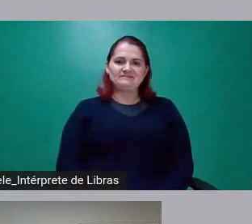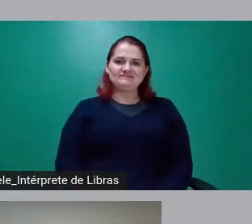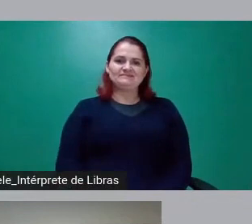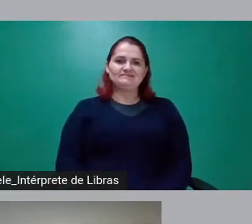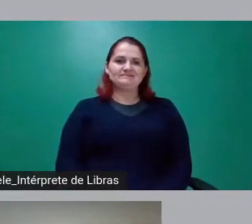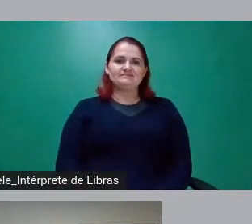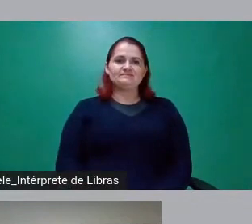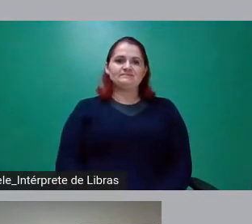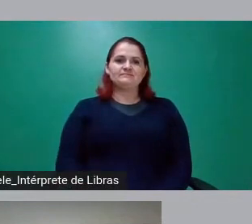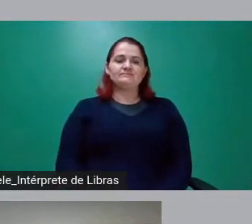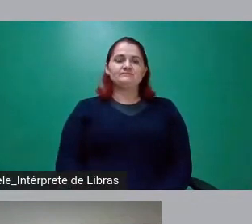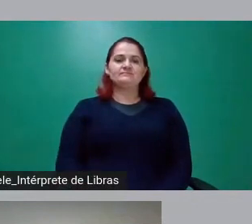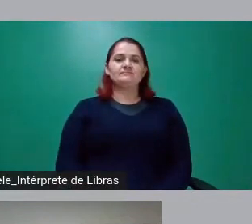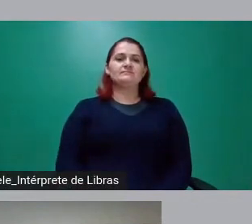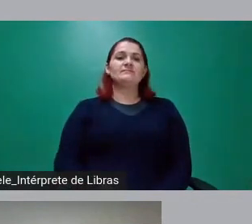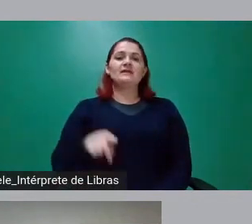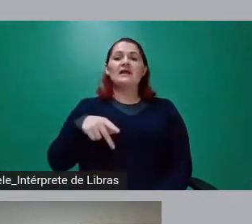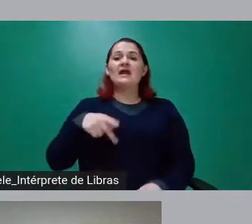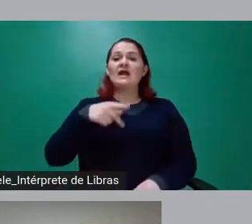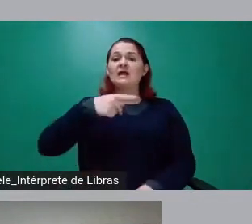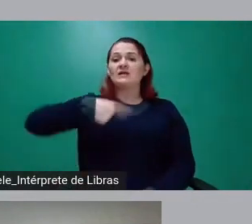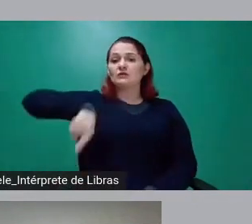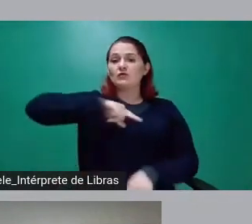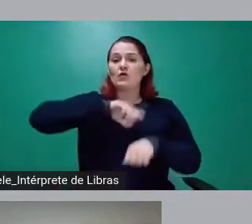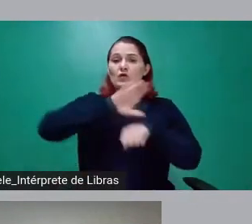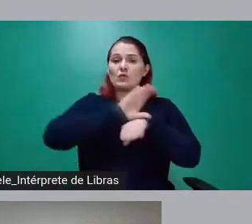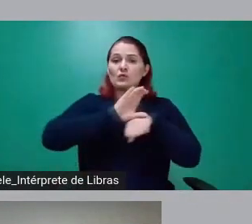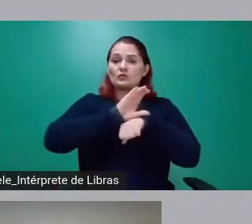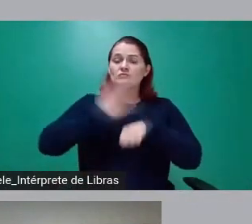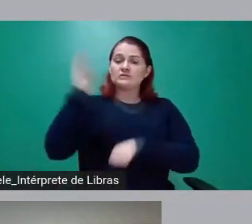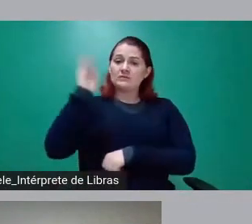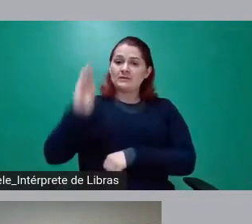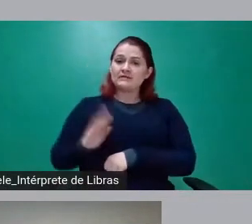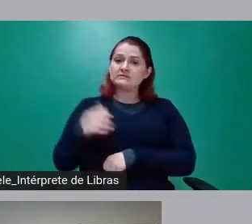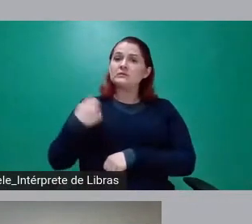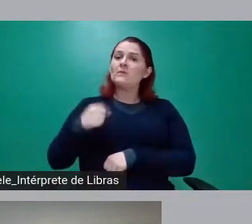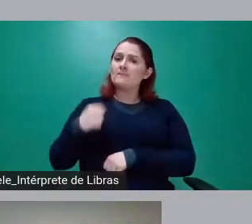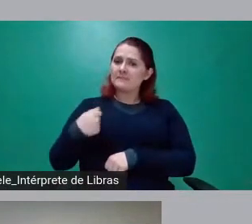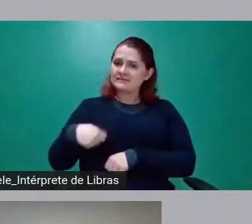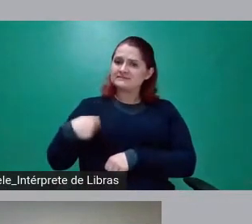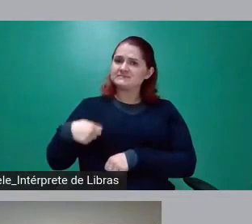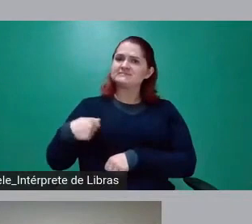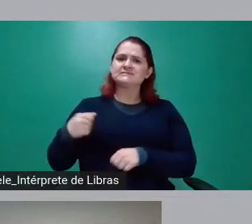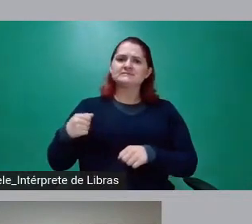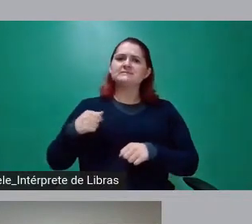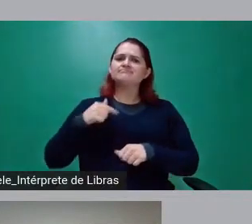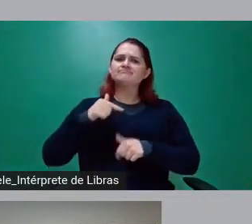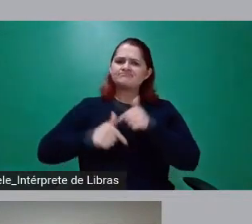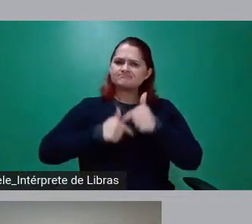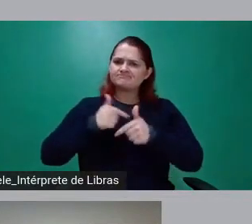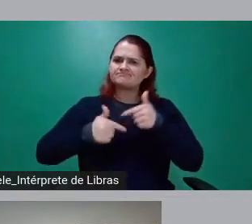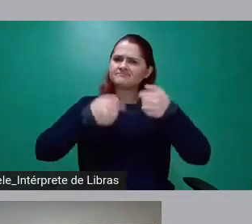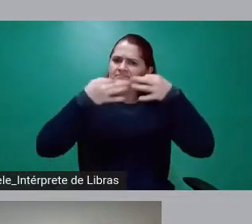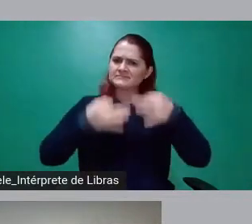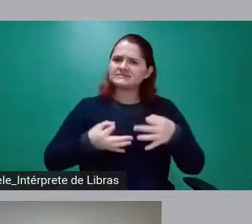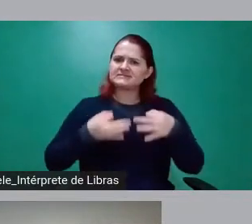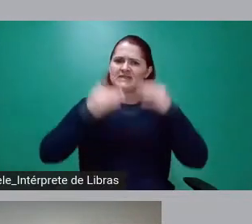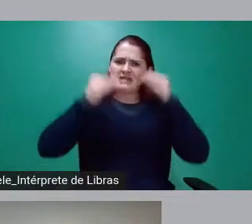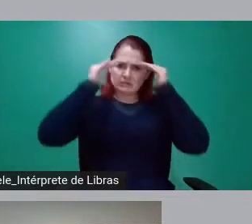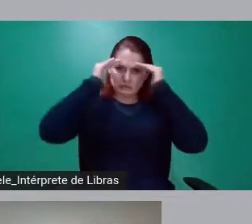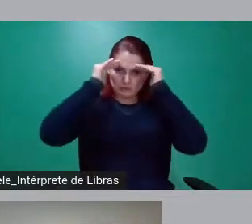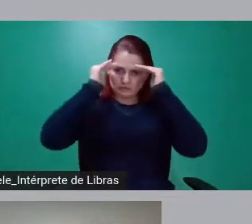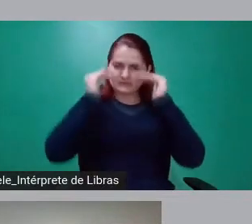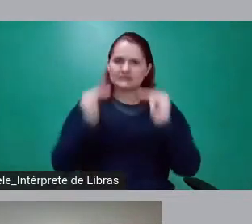fazer com que a nossa Constituição seja efetiva, políticas públicas direcionadas para